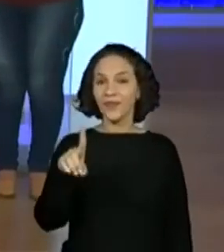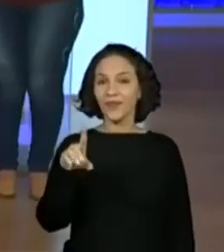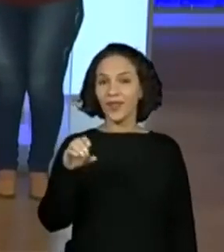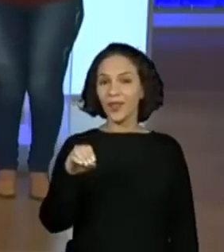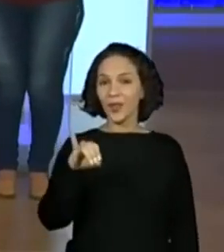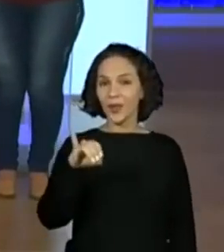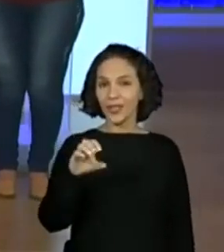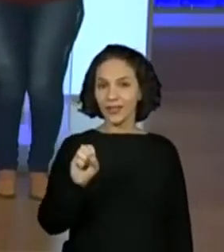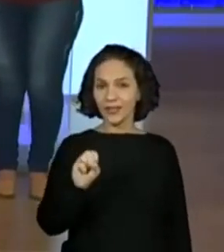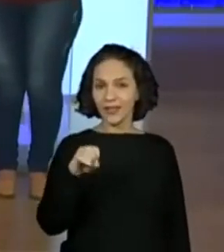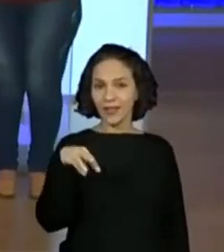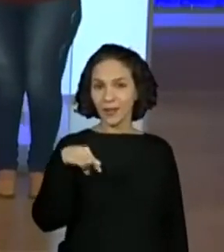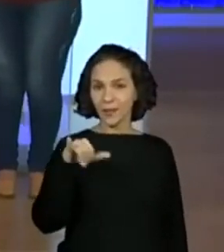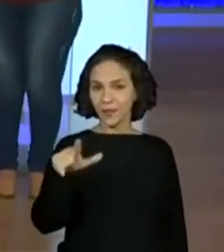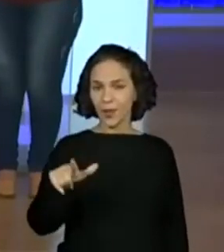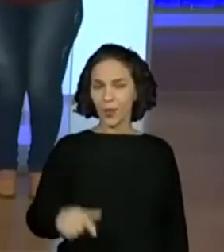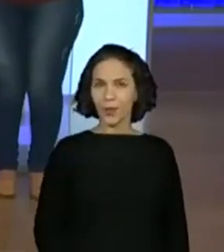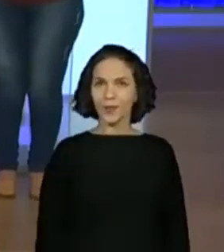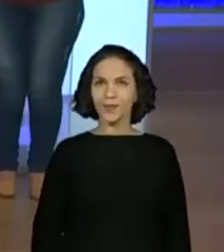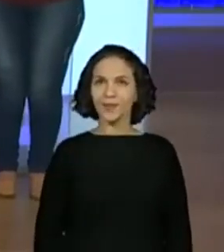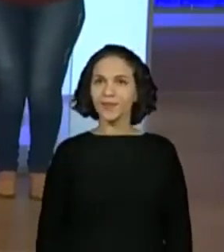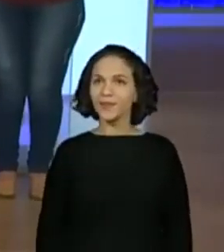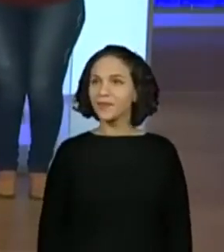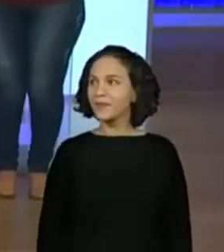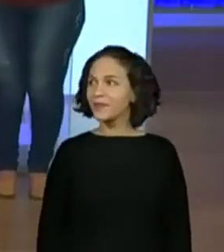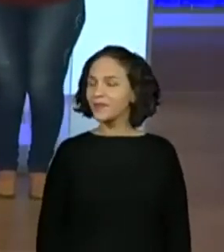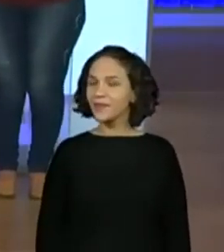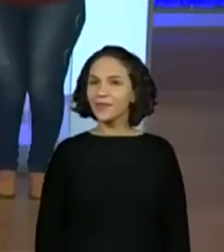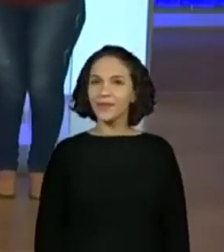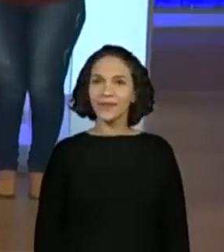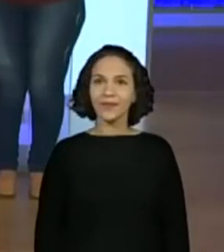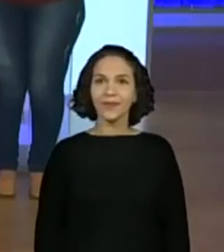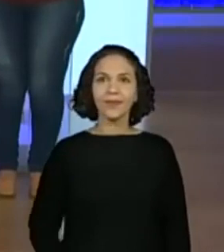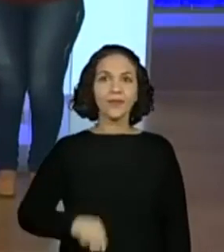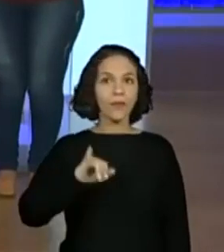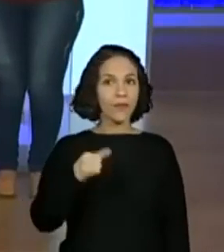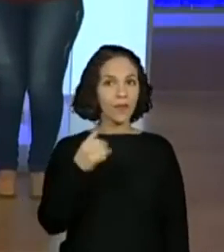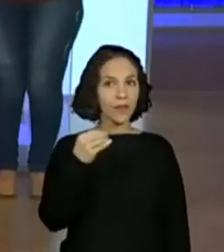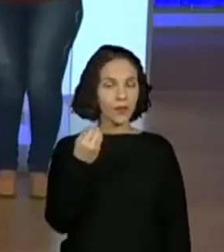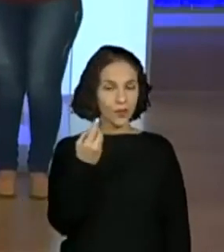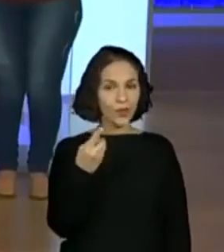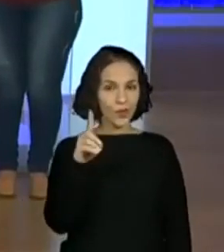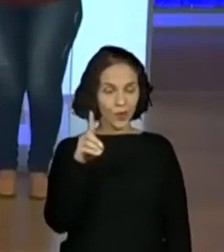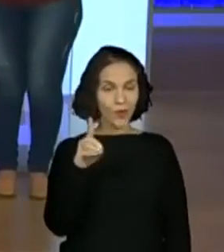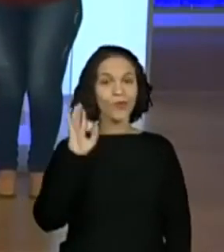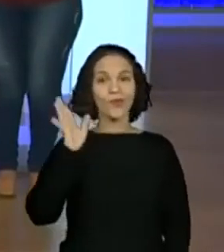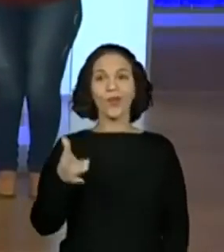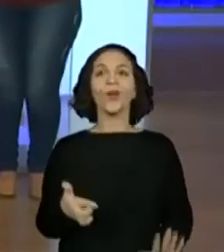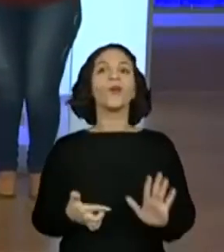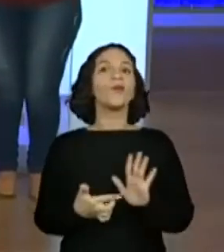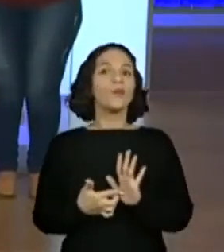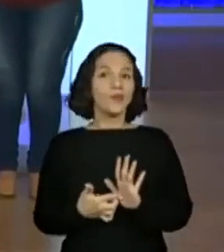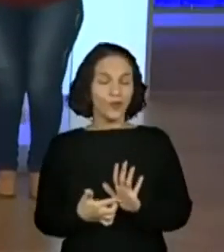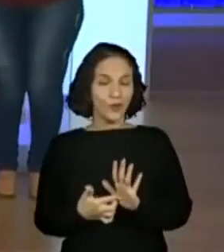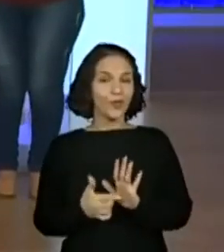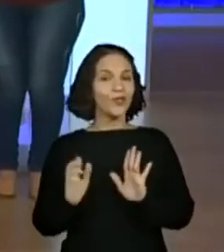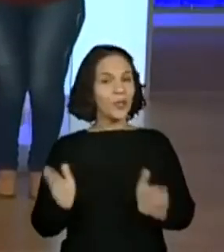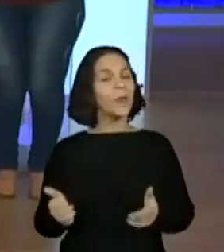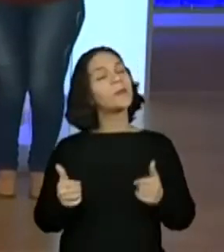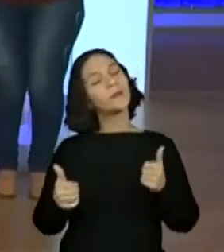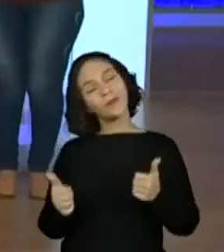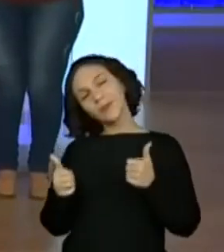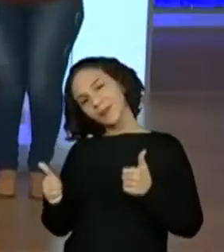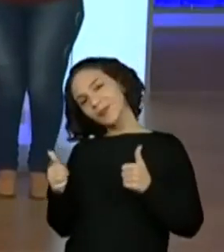2000. E aí? João Vitor até registrou lá no chat. João Vitor já apresentou para a professora. Gente. Muito bem,